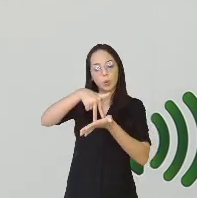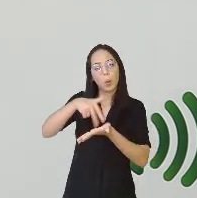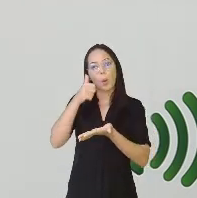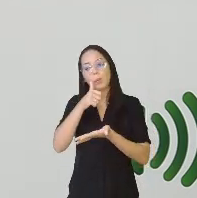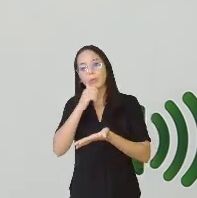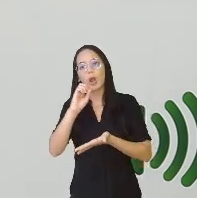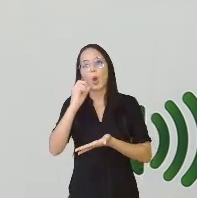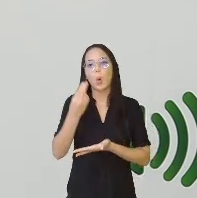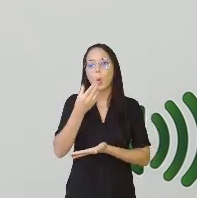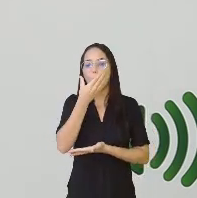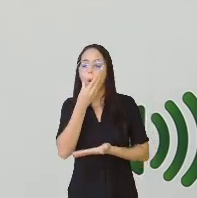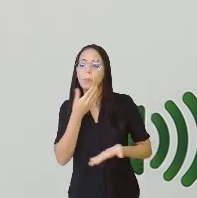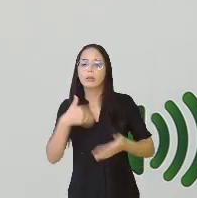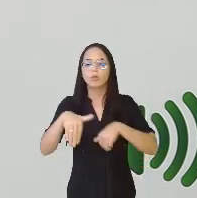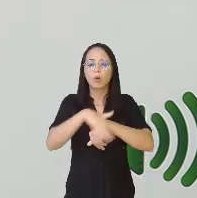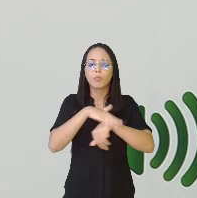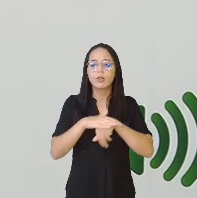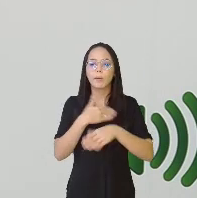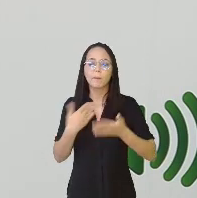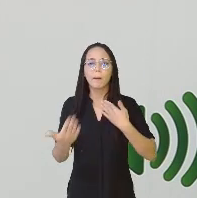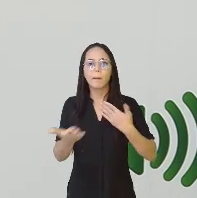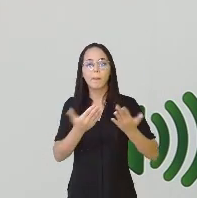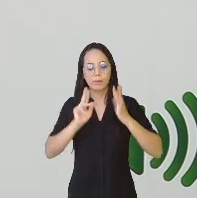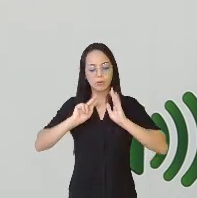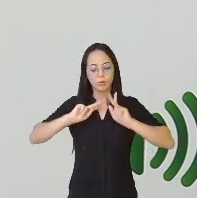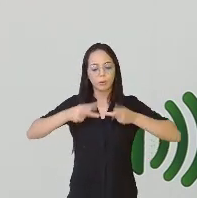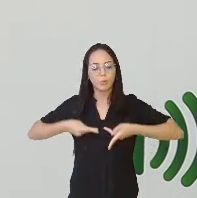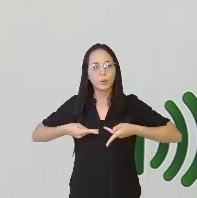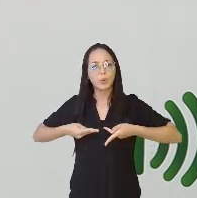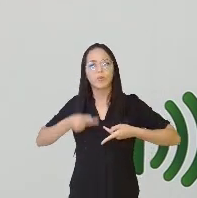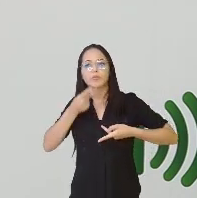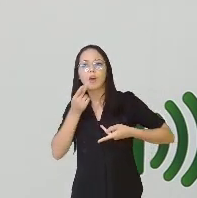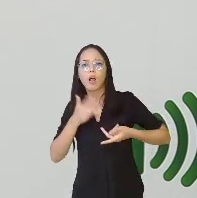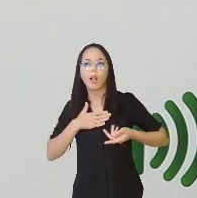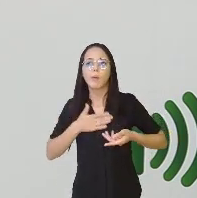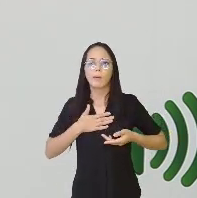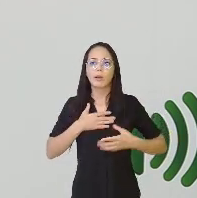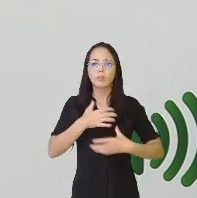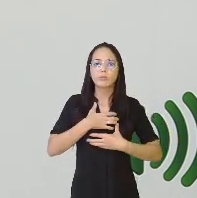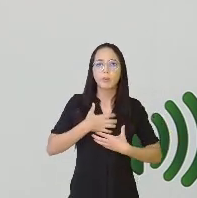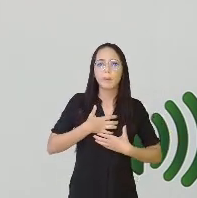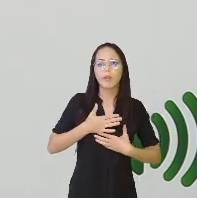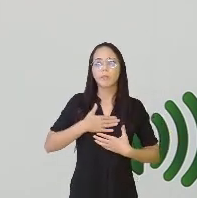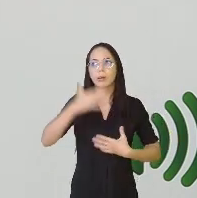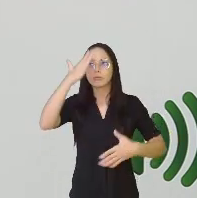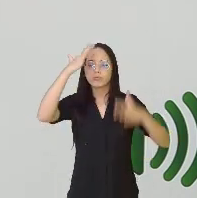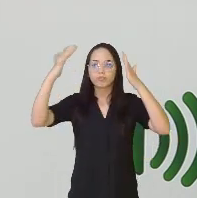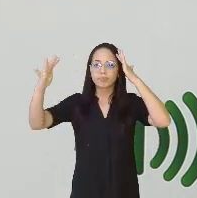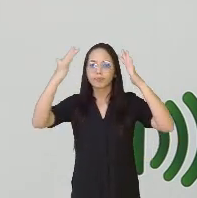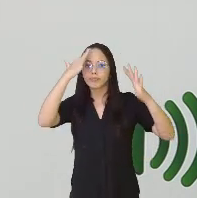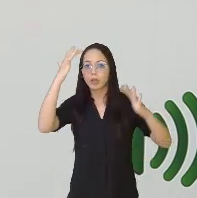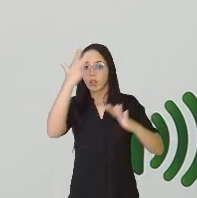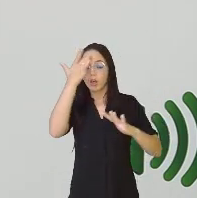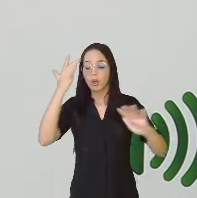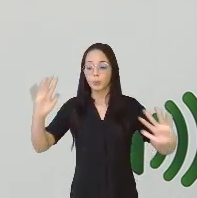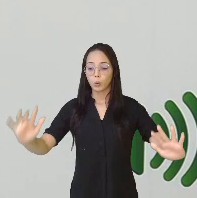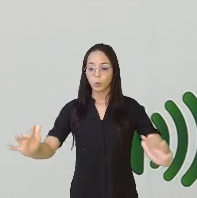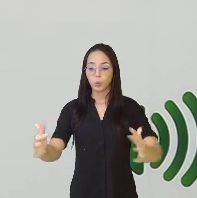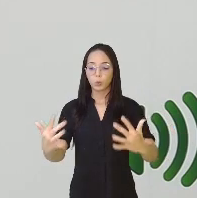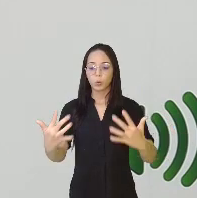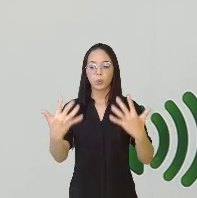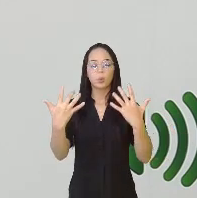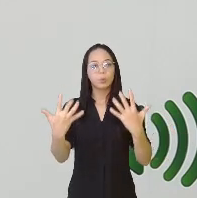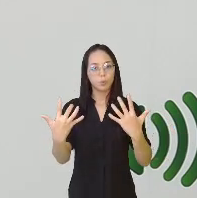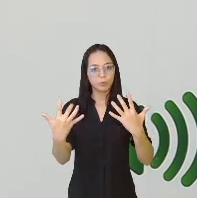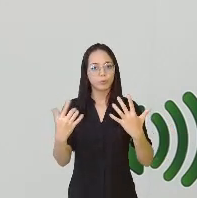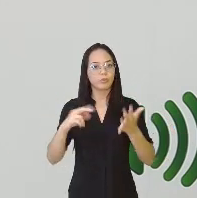que ali ela está conversando com ela mesma, falando dos seus sentimentos, dos seus pensamentos, e ali a plateia está a assistir. Isso